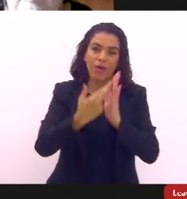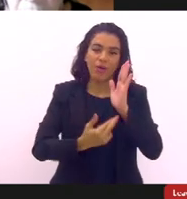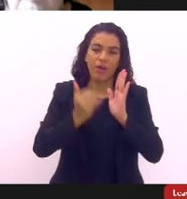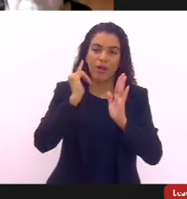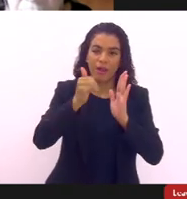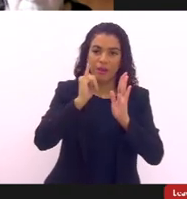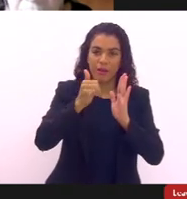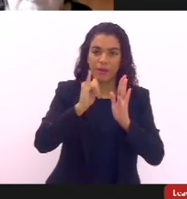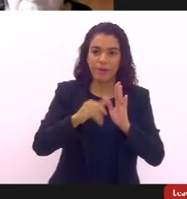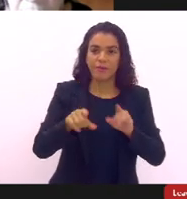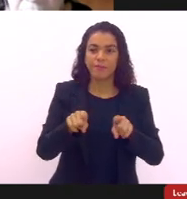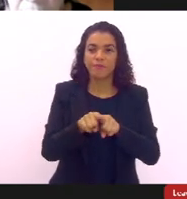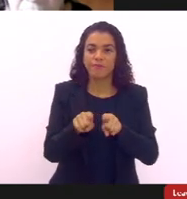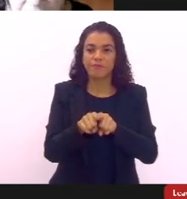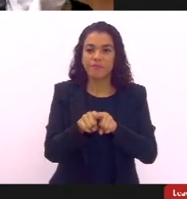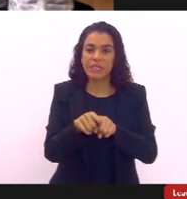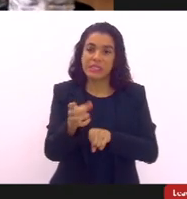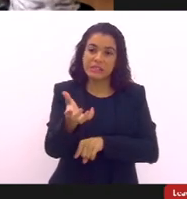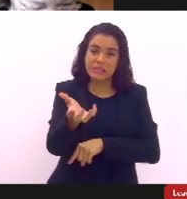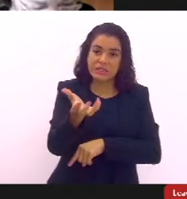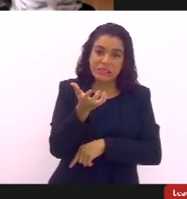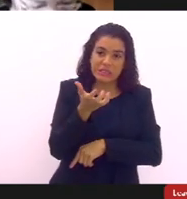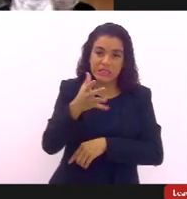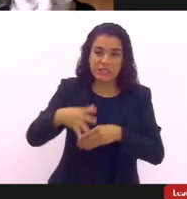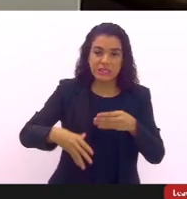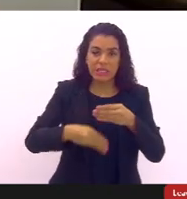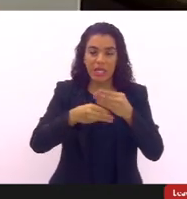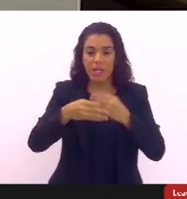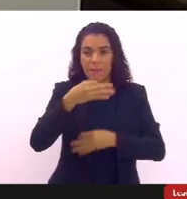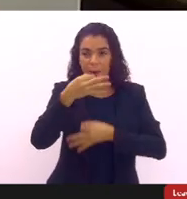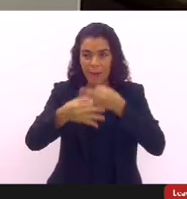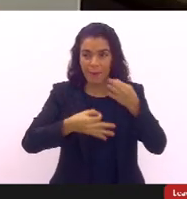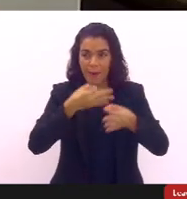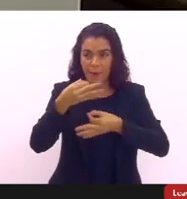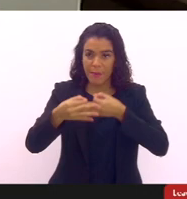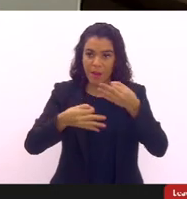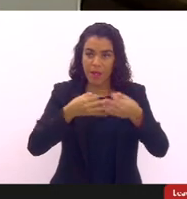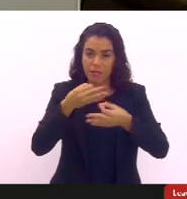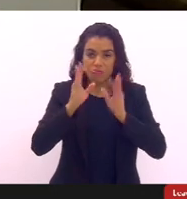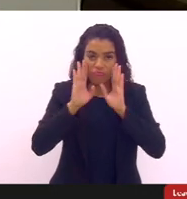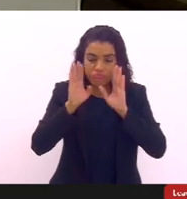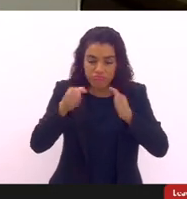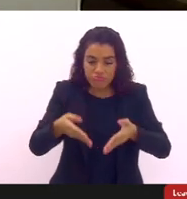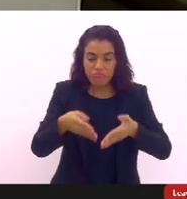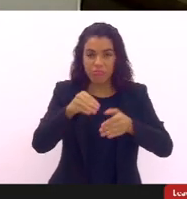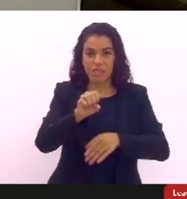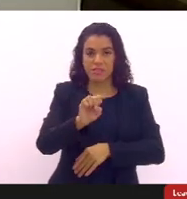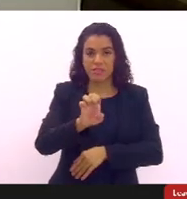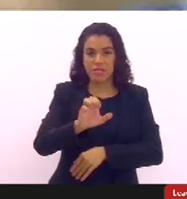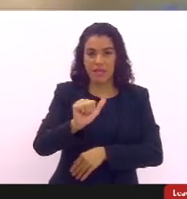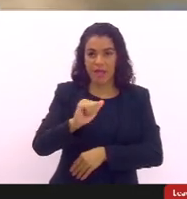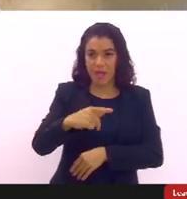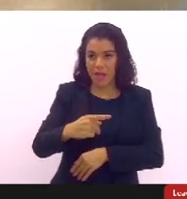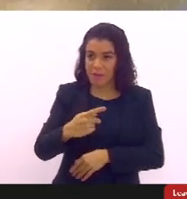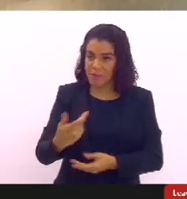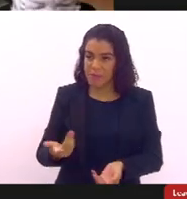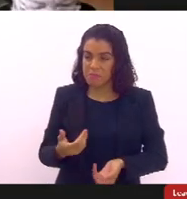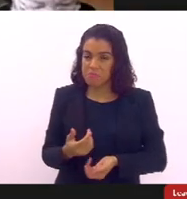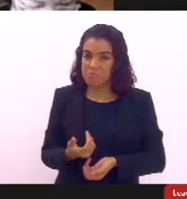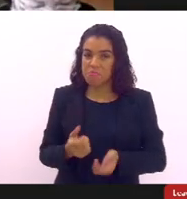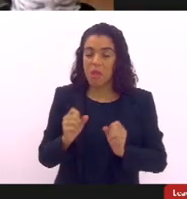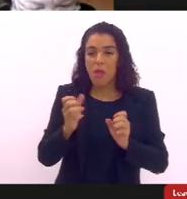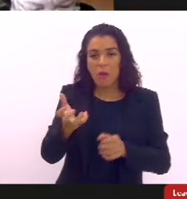o deputado Tandy, se quiserem fazer já alguma colocação especificamente para a SEAP, né? E